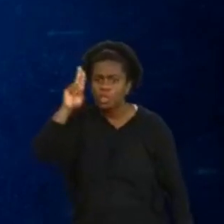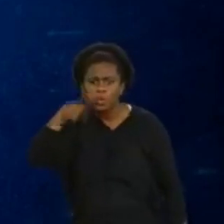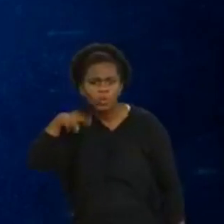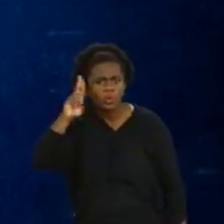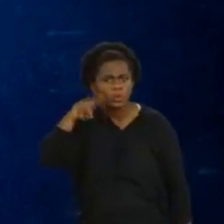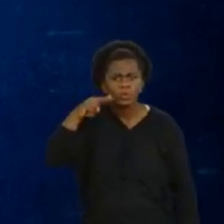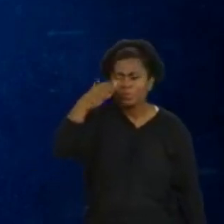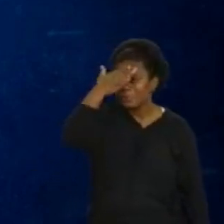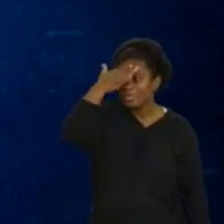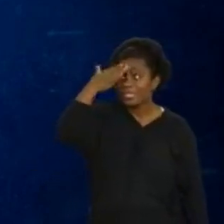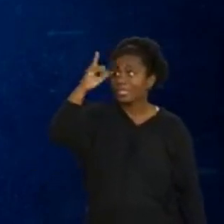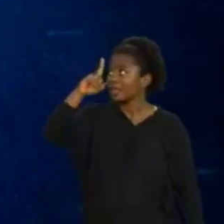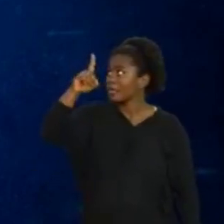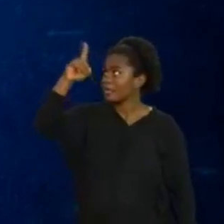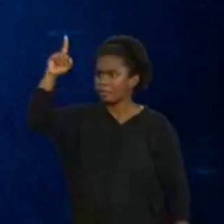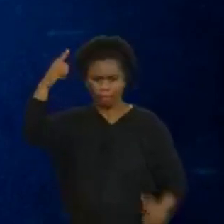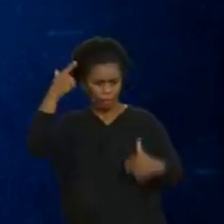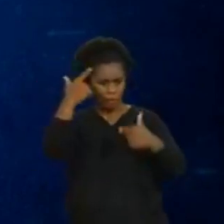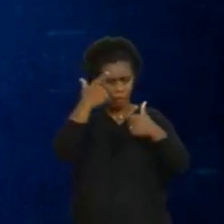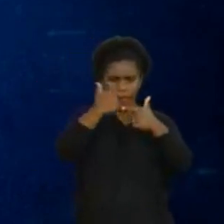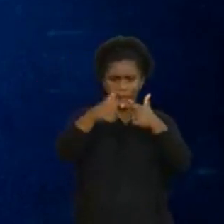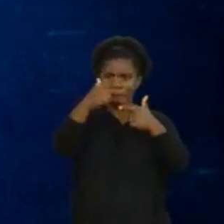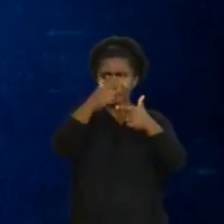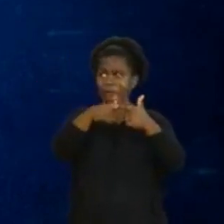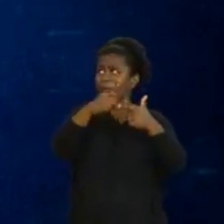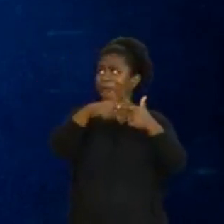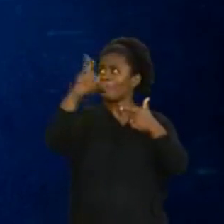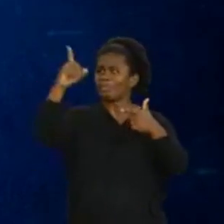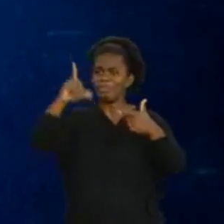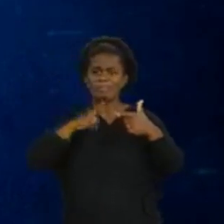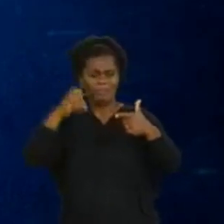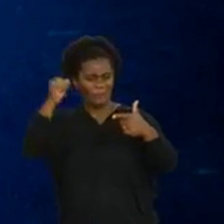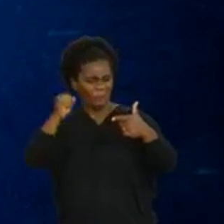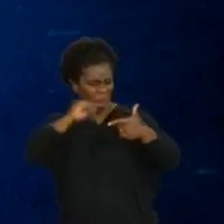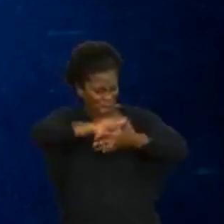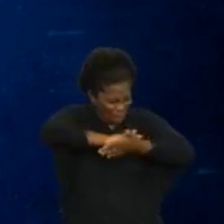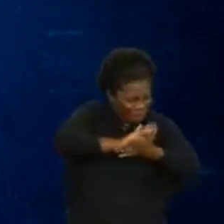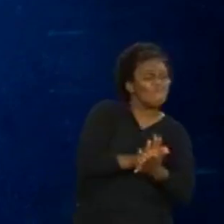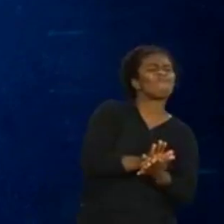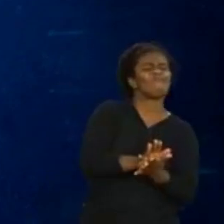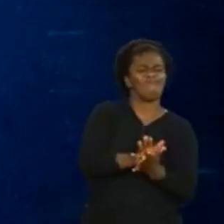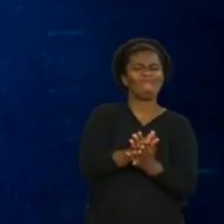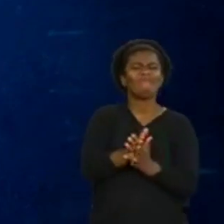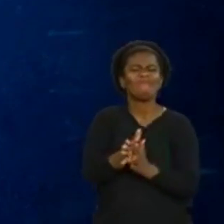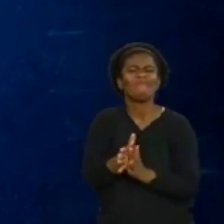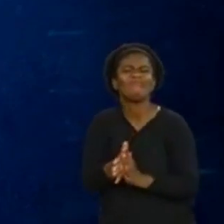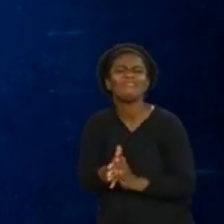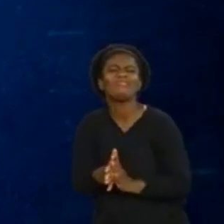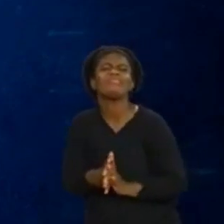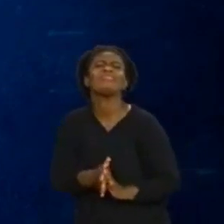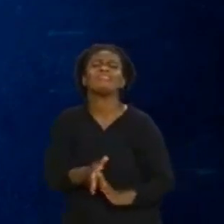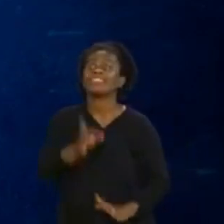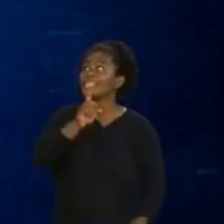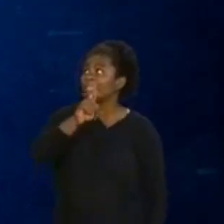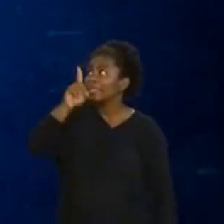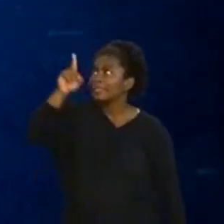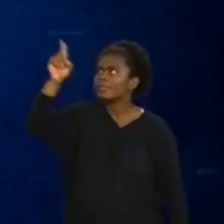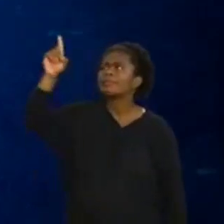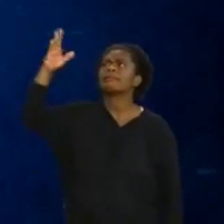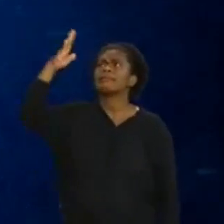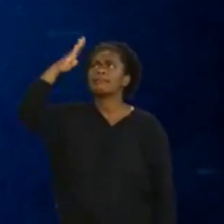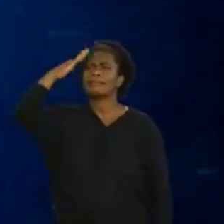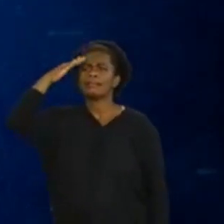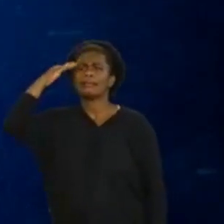Nunca, nunca se esqueça que o mar eu posso acalmar. E que